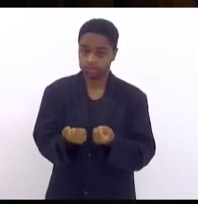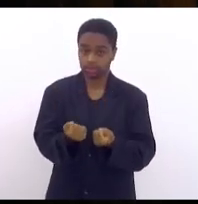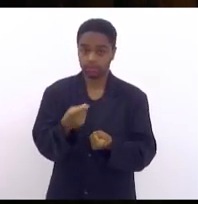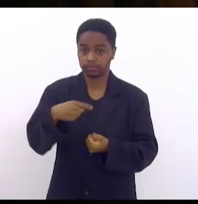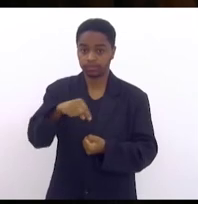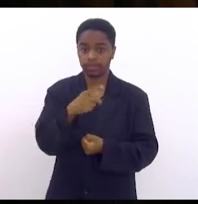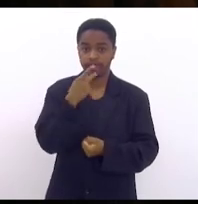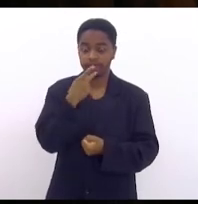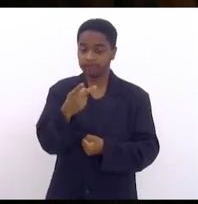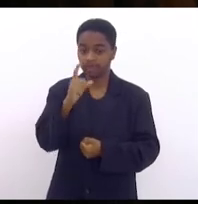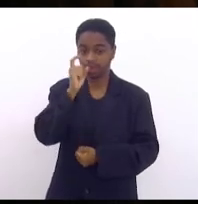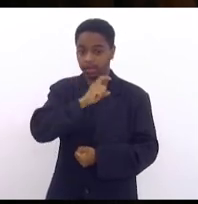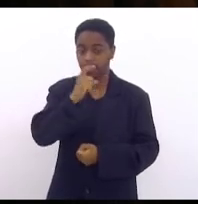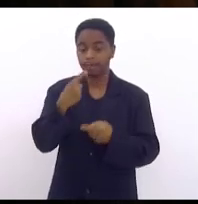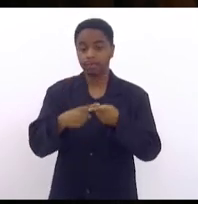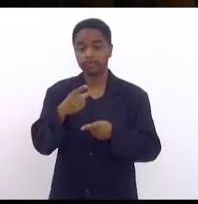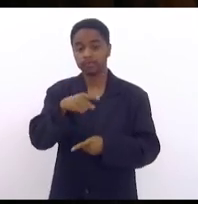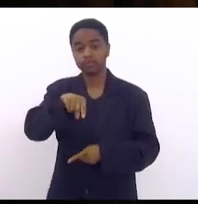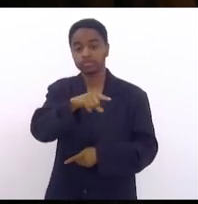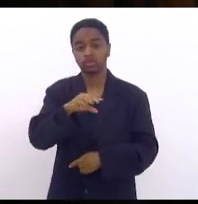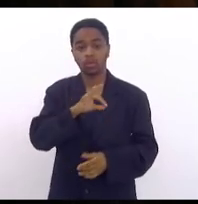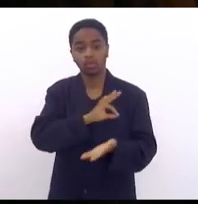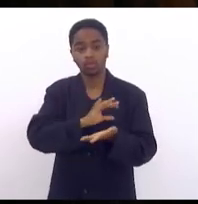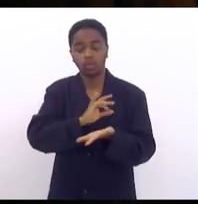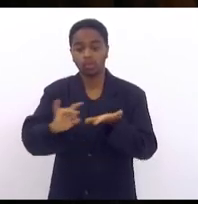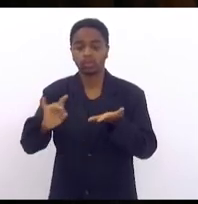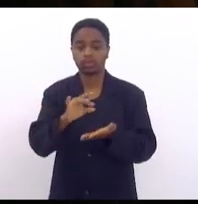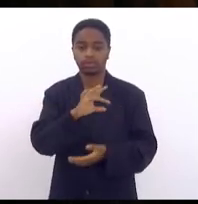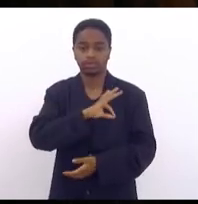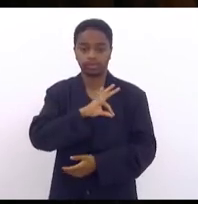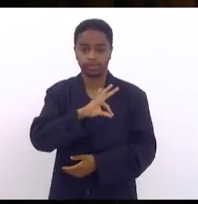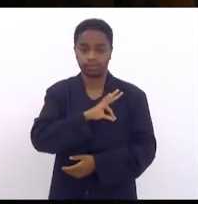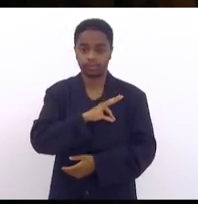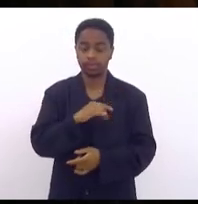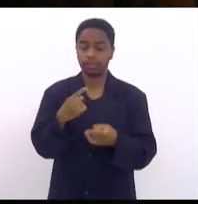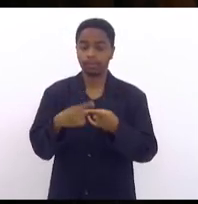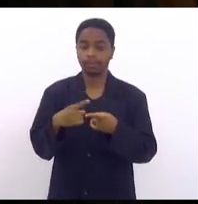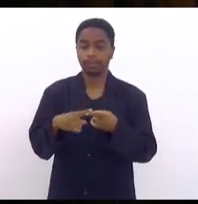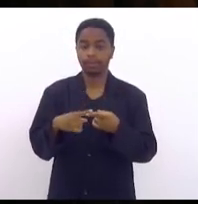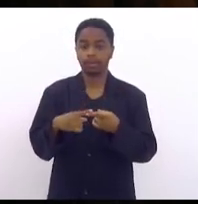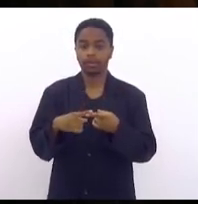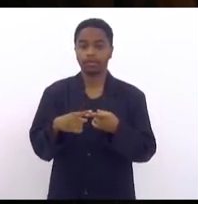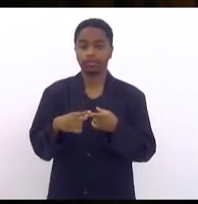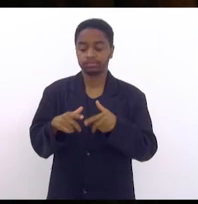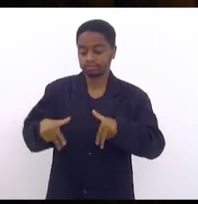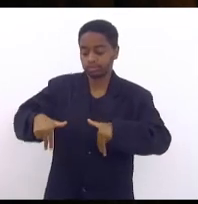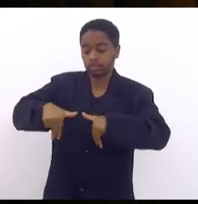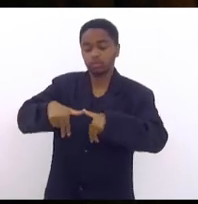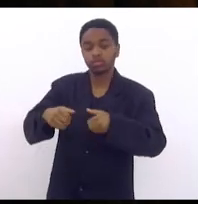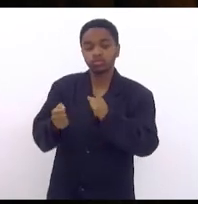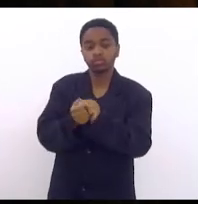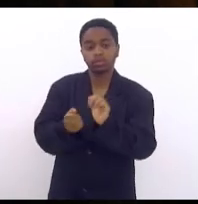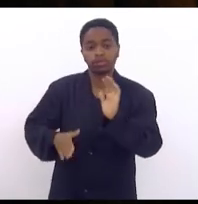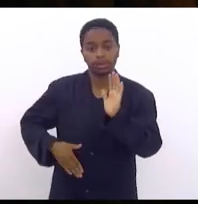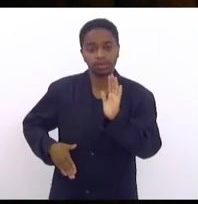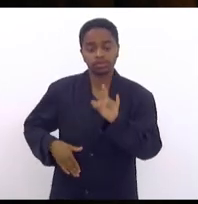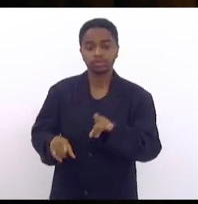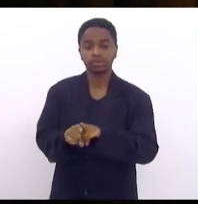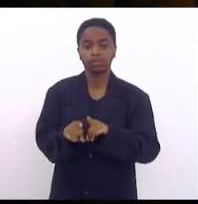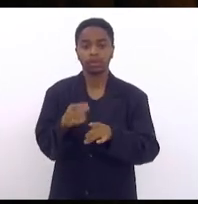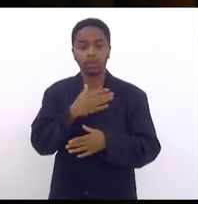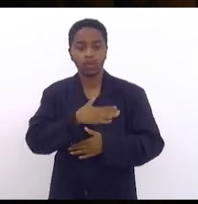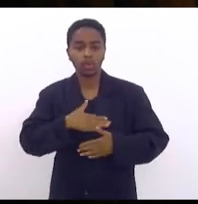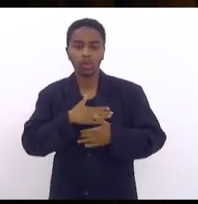hipocrisia daqueles que detestam a polícia, que se deixam fotografar ao lado de traficante, que adoram